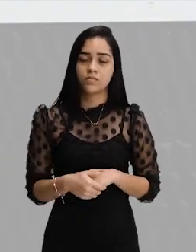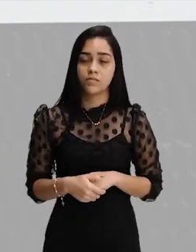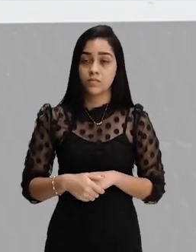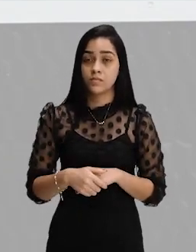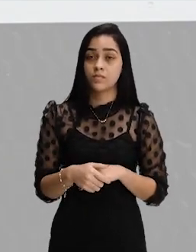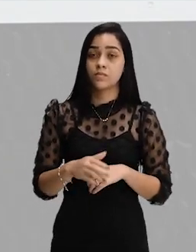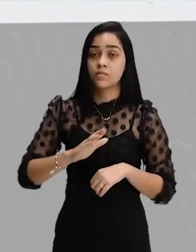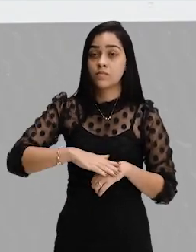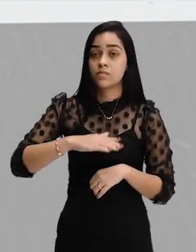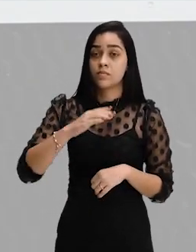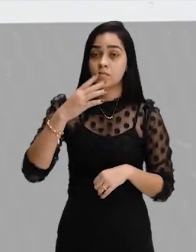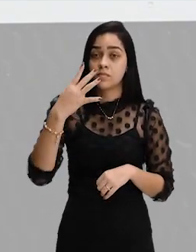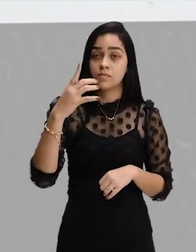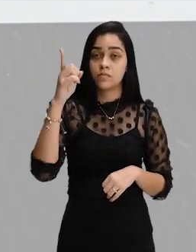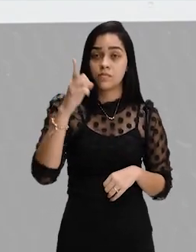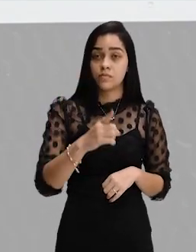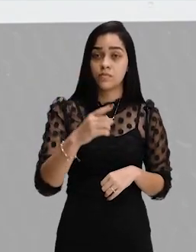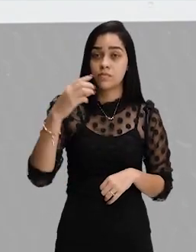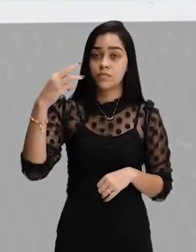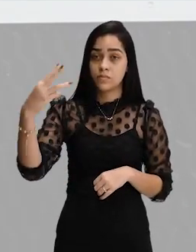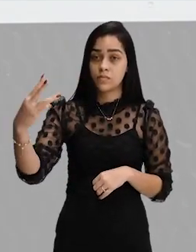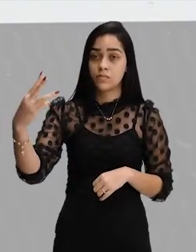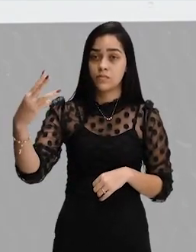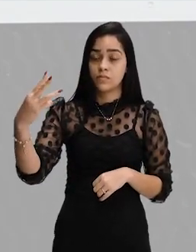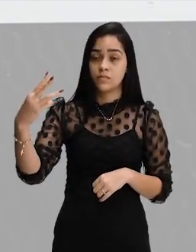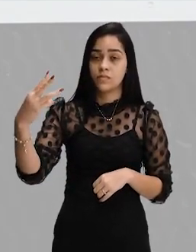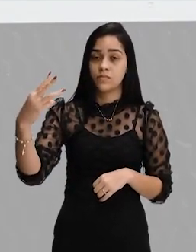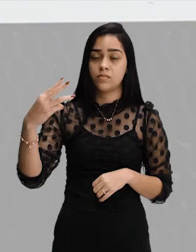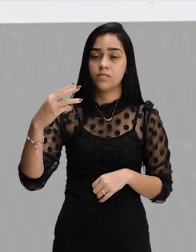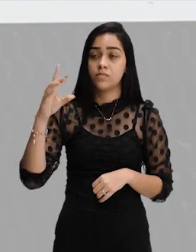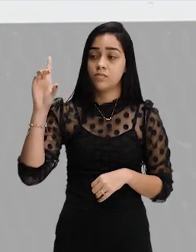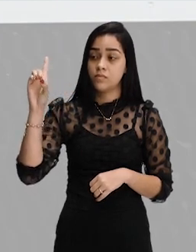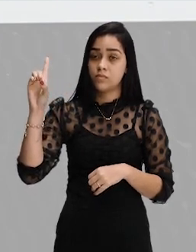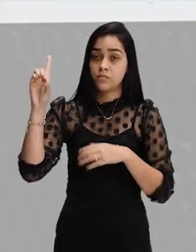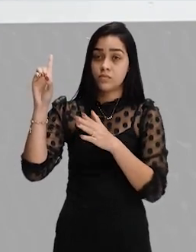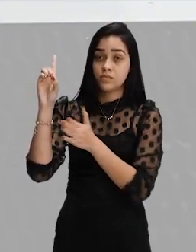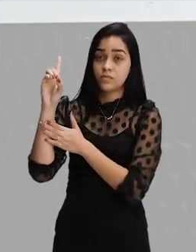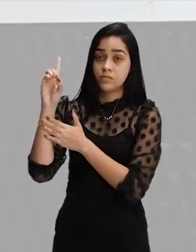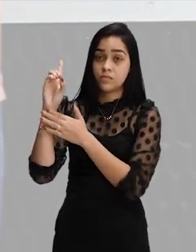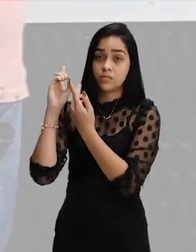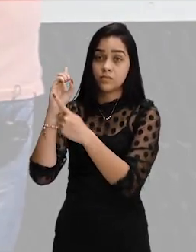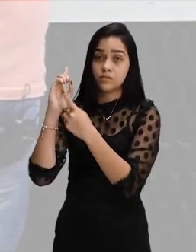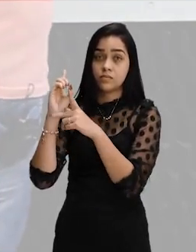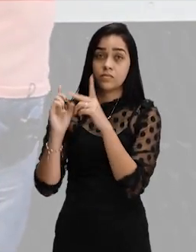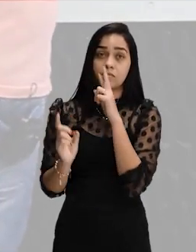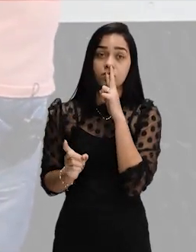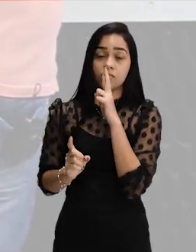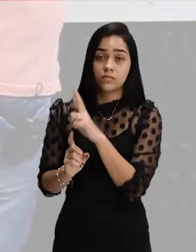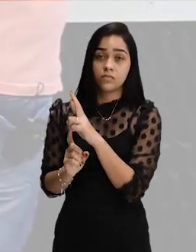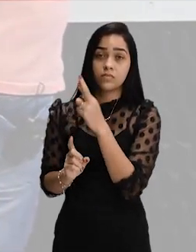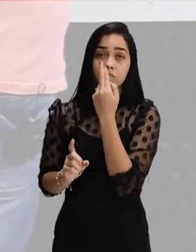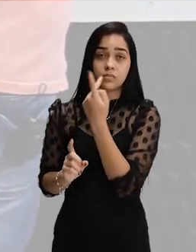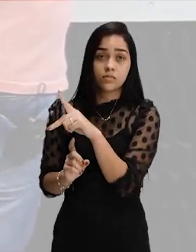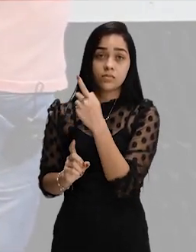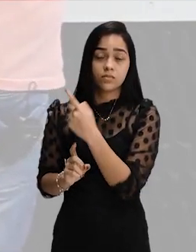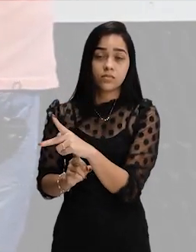que 4 terços. Maior do que 4 terços está à direita dele. Então, essa aqui é a solução